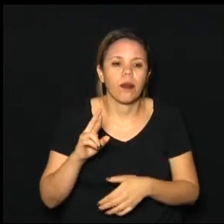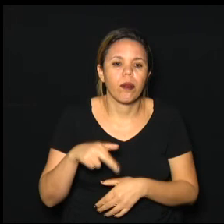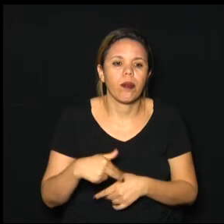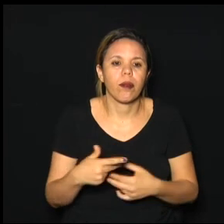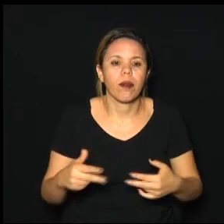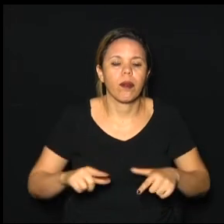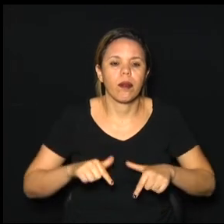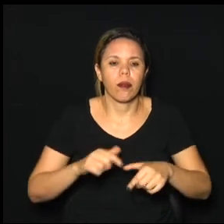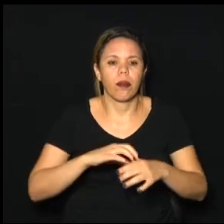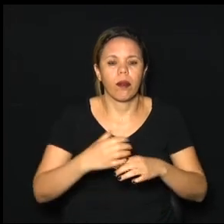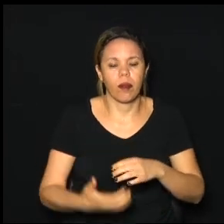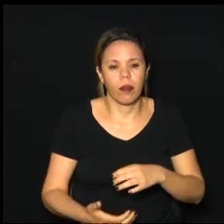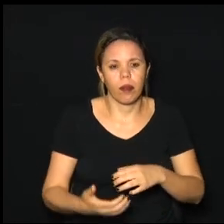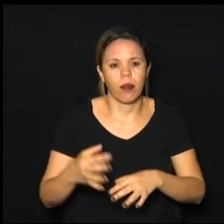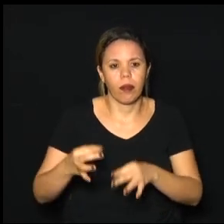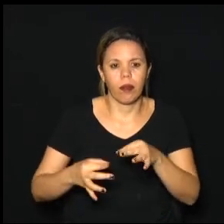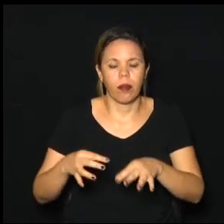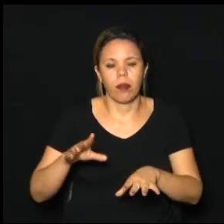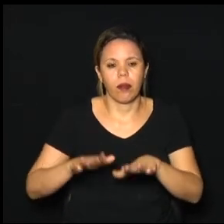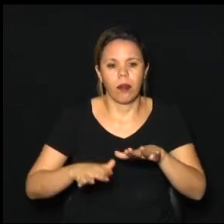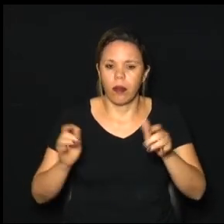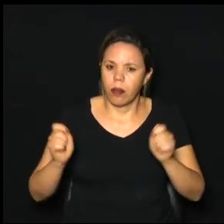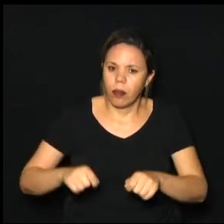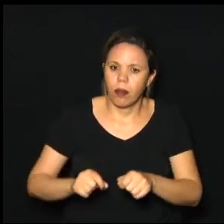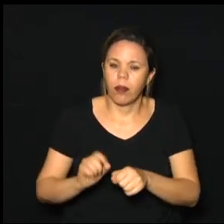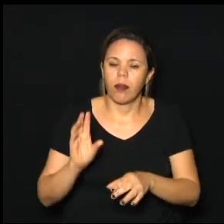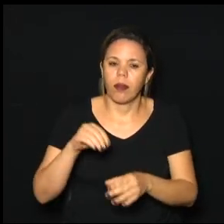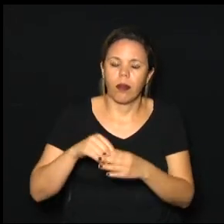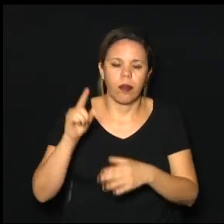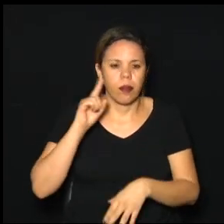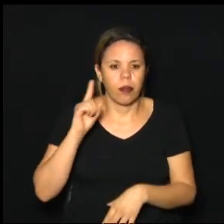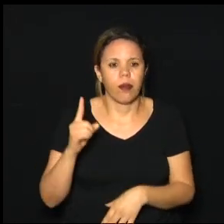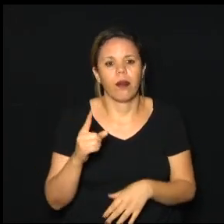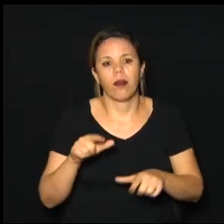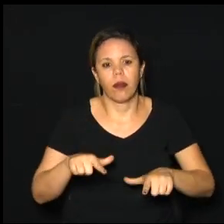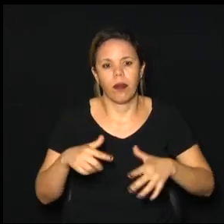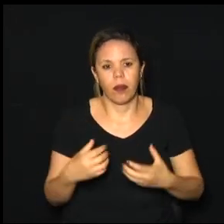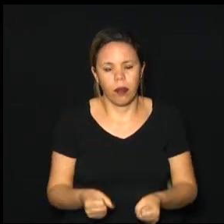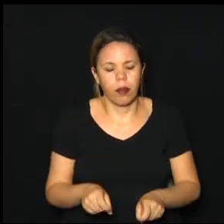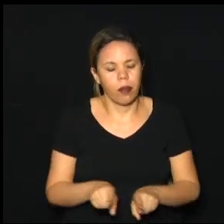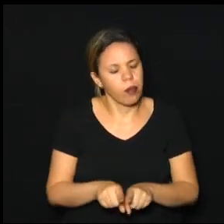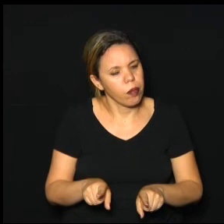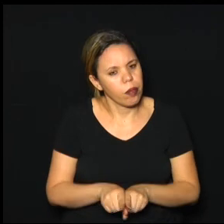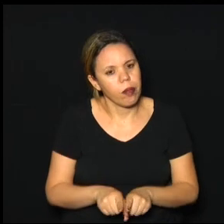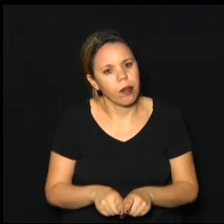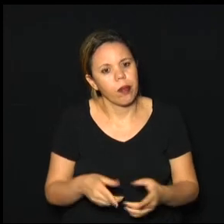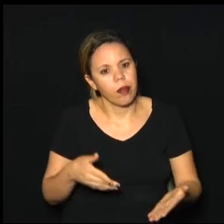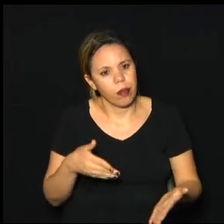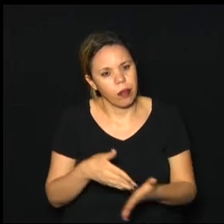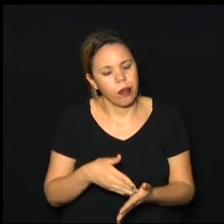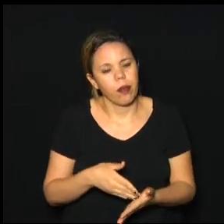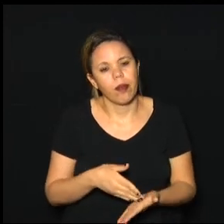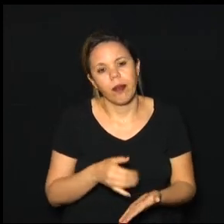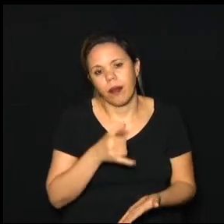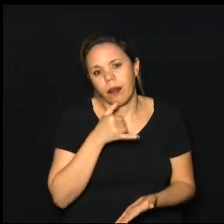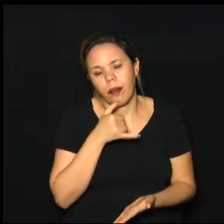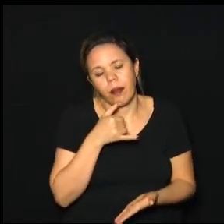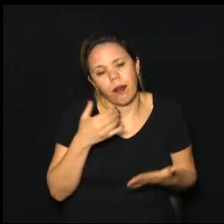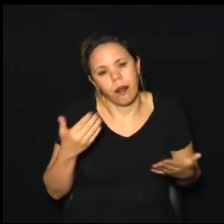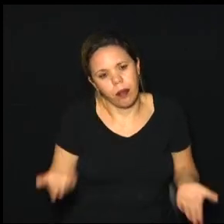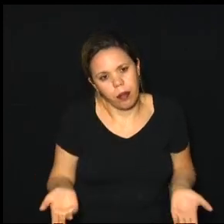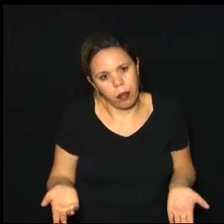algumas ações judiciais que são possíveis, tendo a data da diplomação como data limite, por exemplo. Tá?